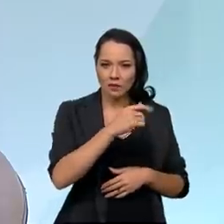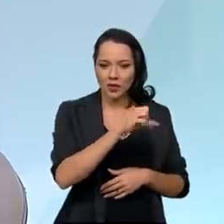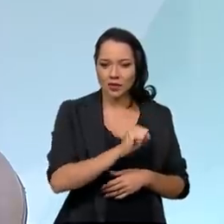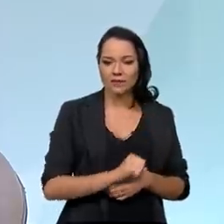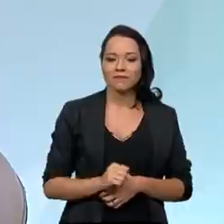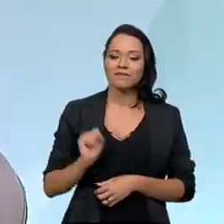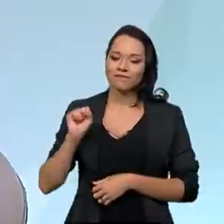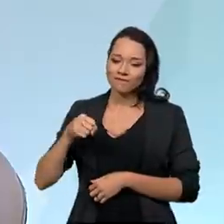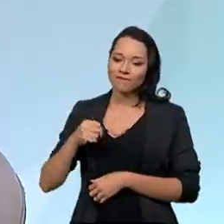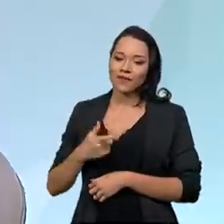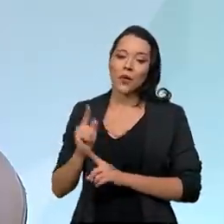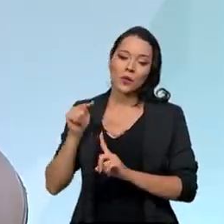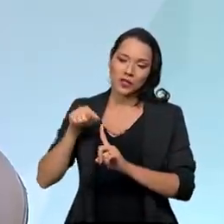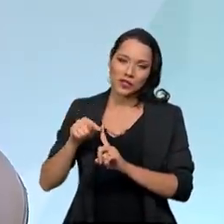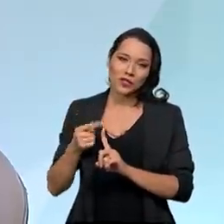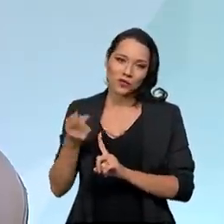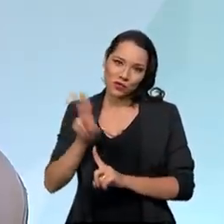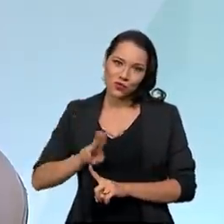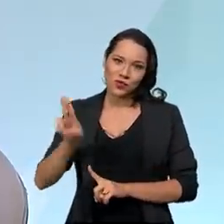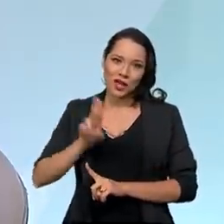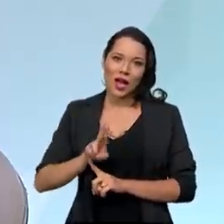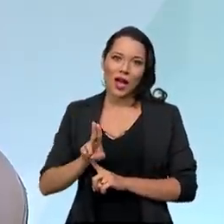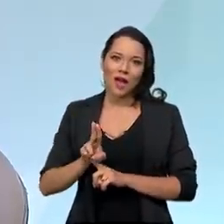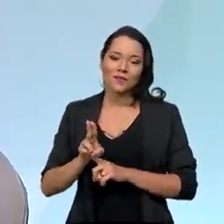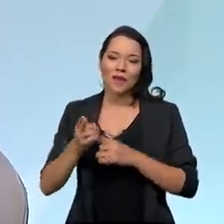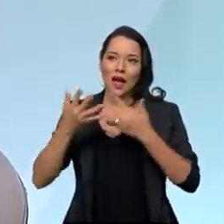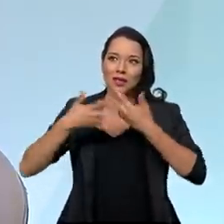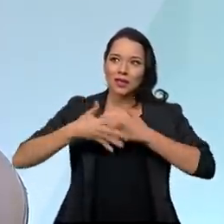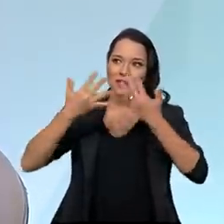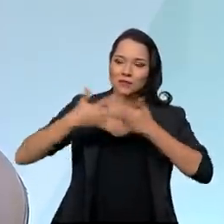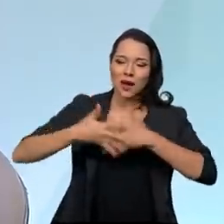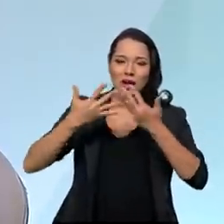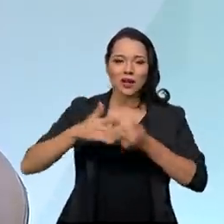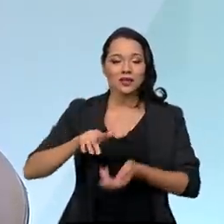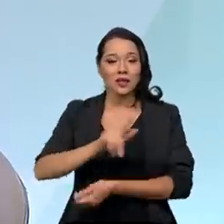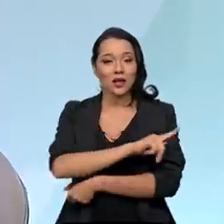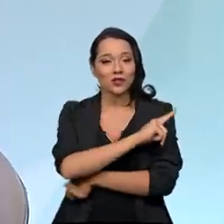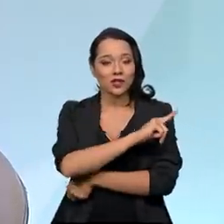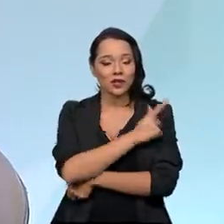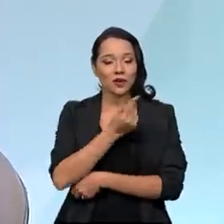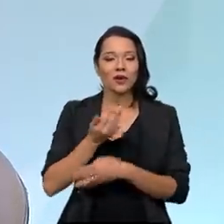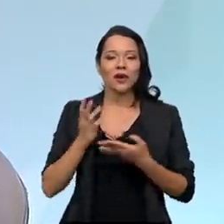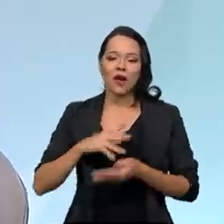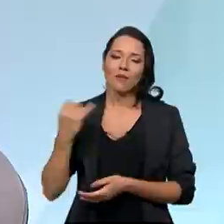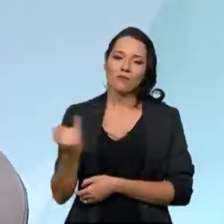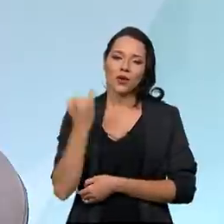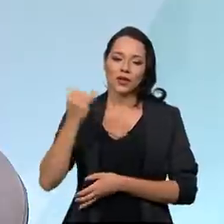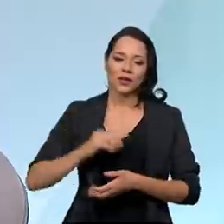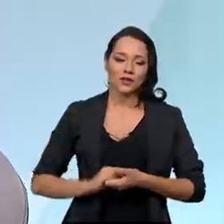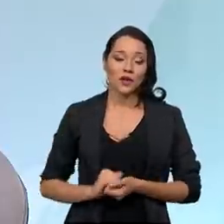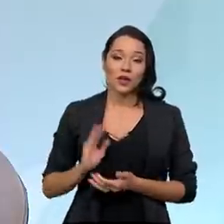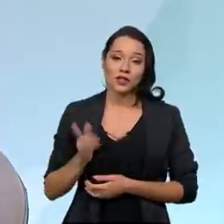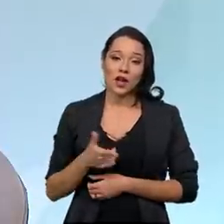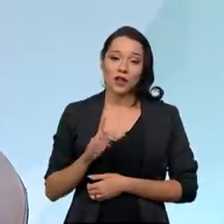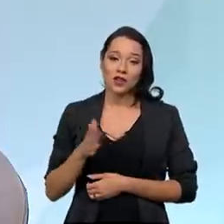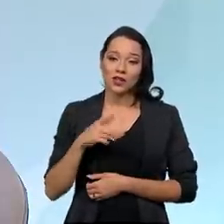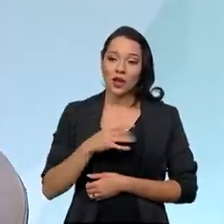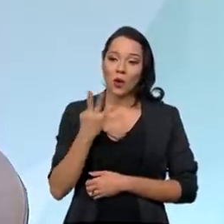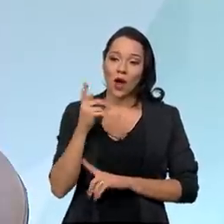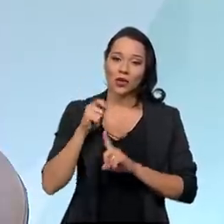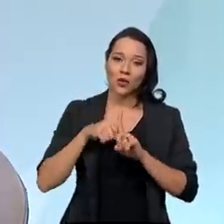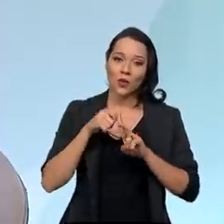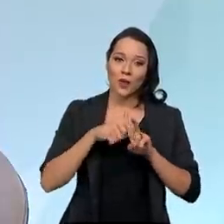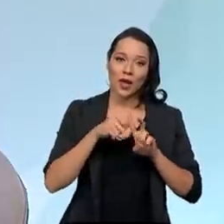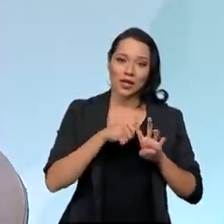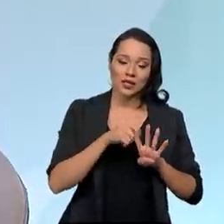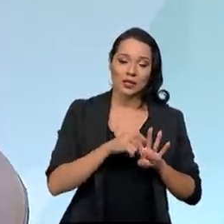é uma meta e usar a transparência na gestão, ela é muito importante. Eu estou há 4 meses na